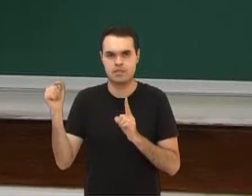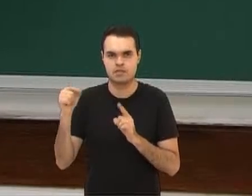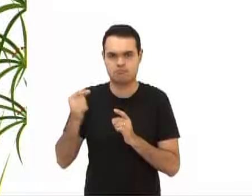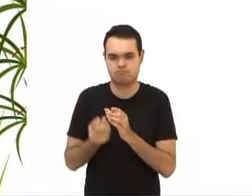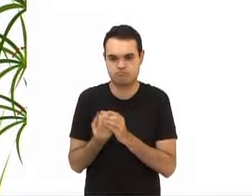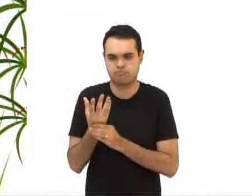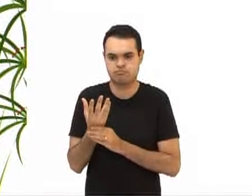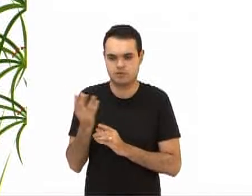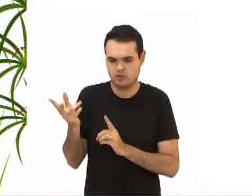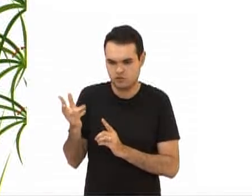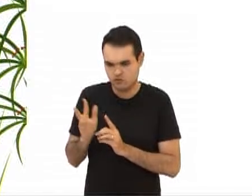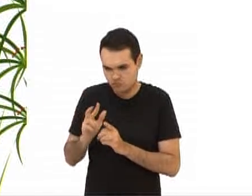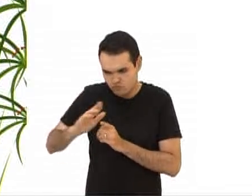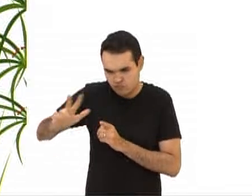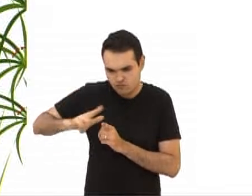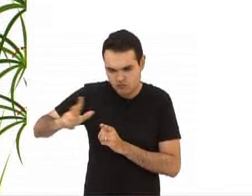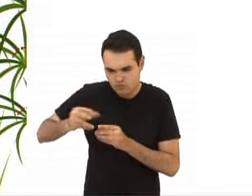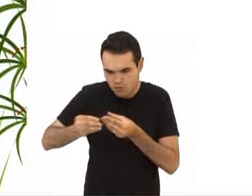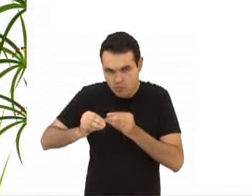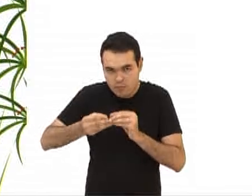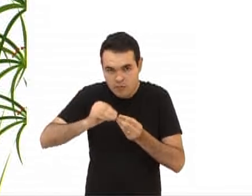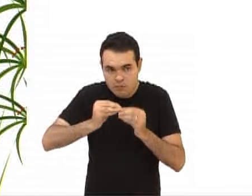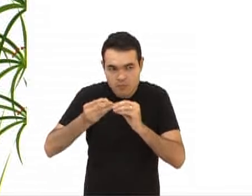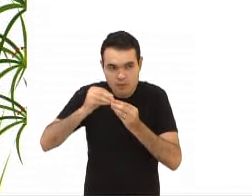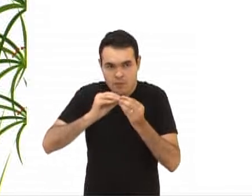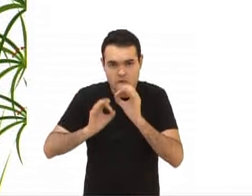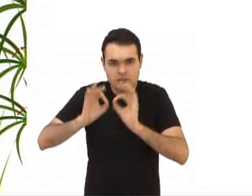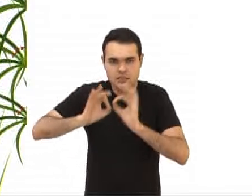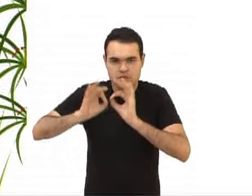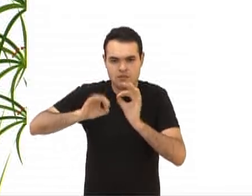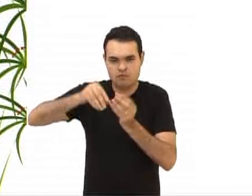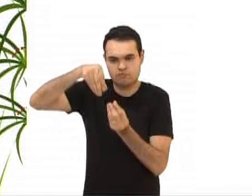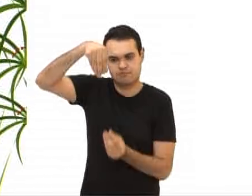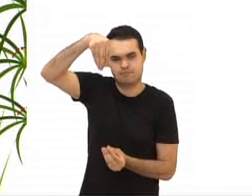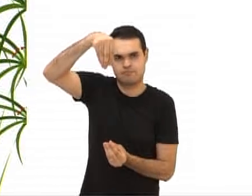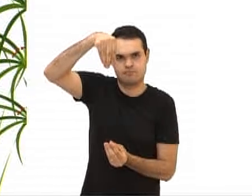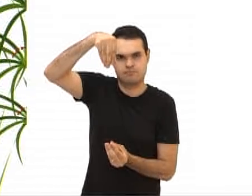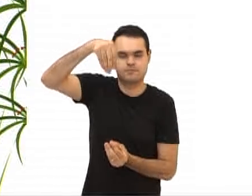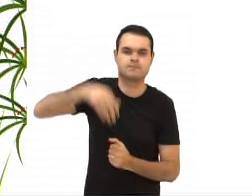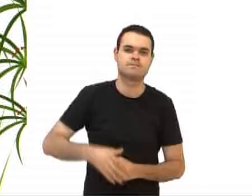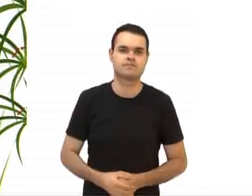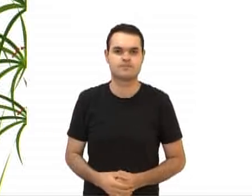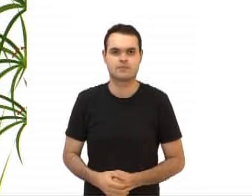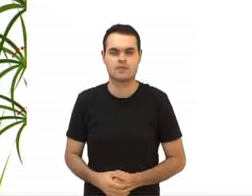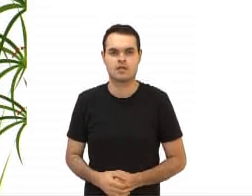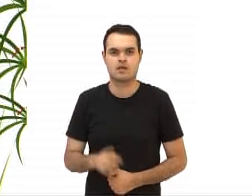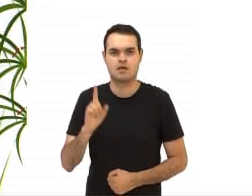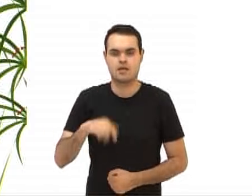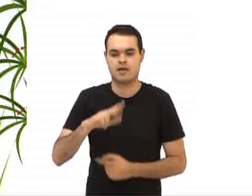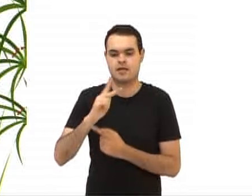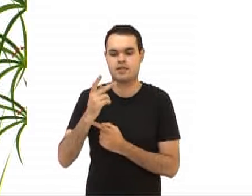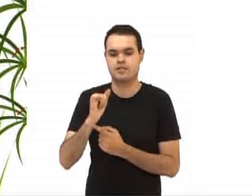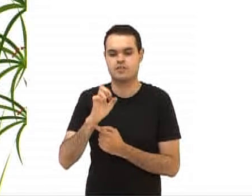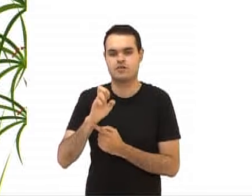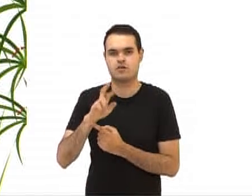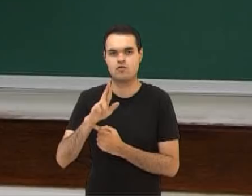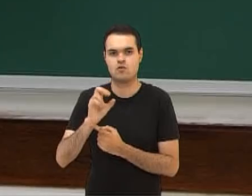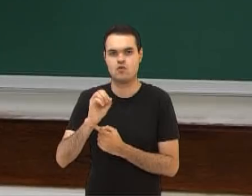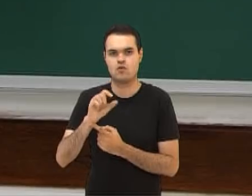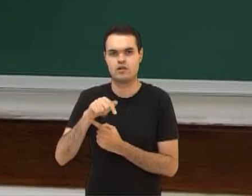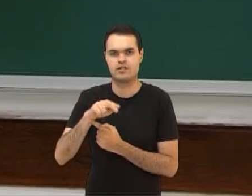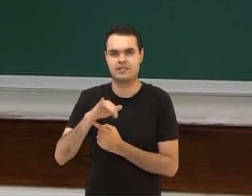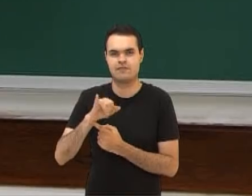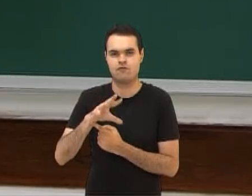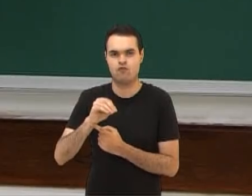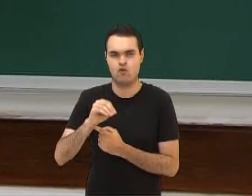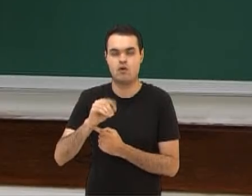do corte dela, as lâminas pressadas, os egípcios fabricavam suas folhas. A escrita era hieroglífica, isso é, através